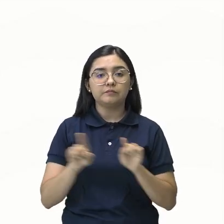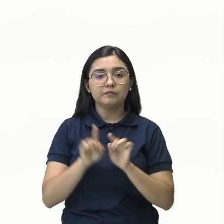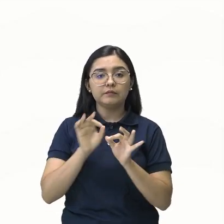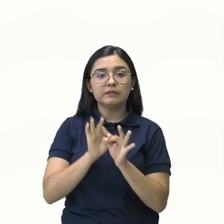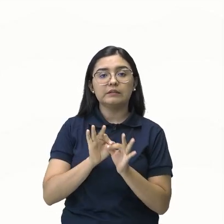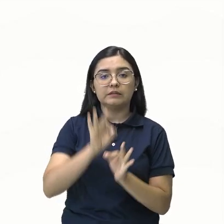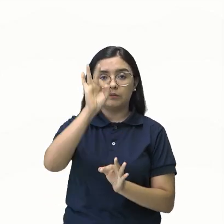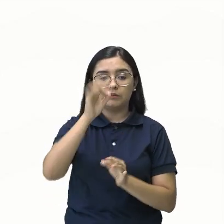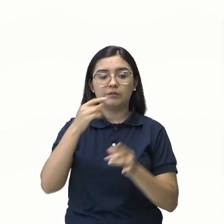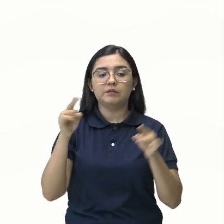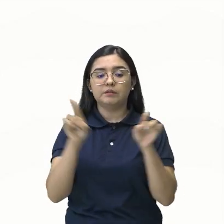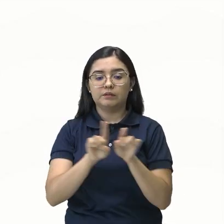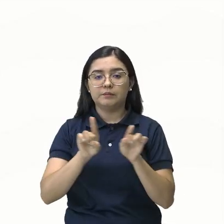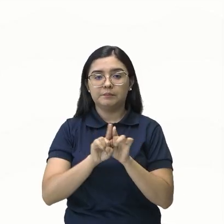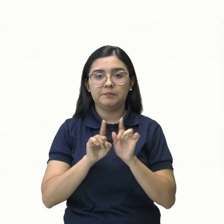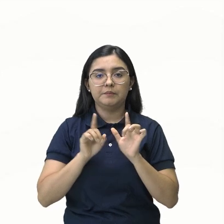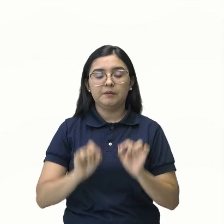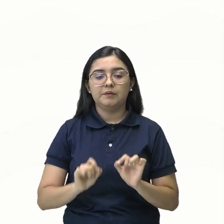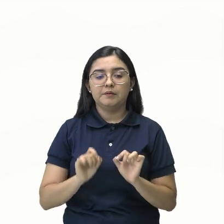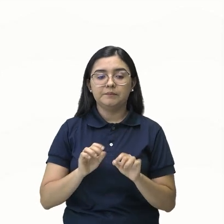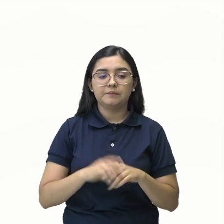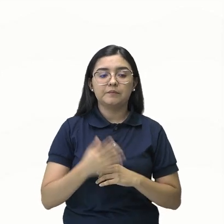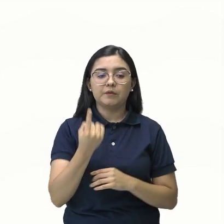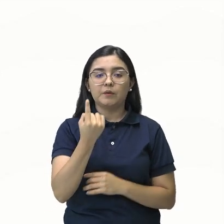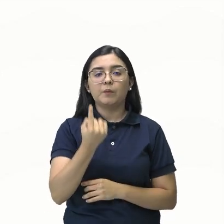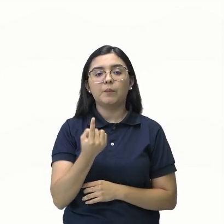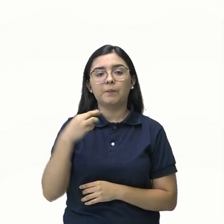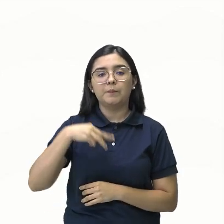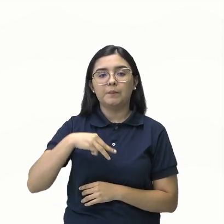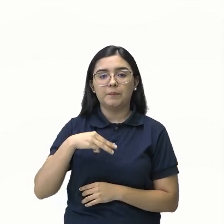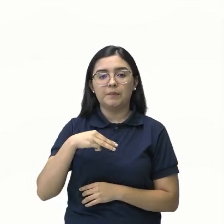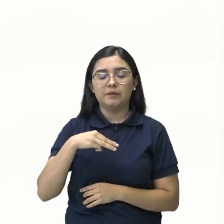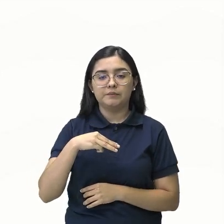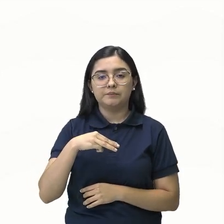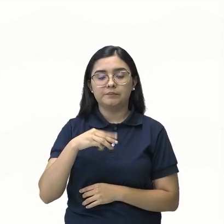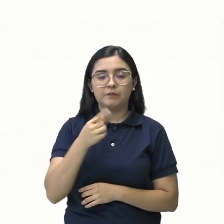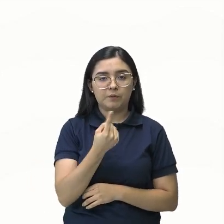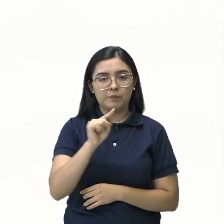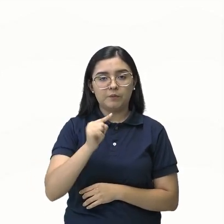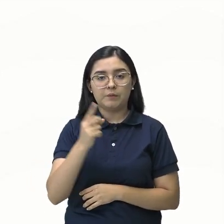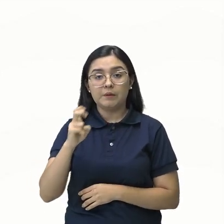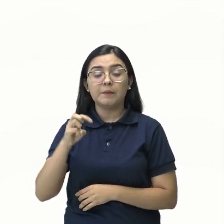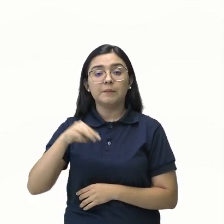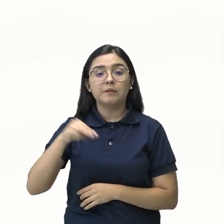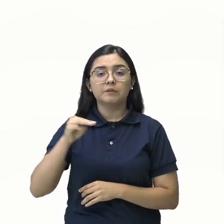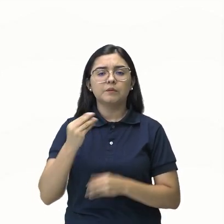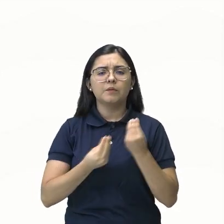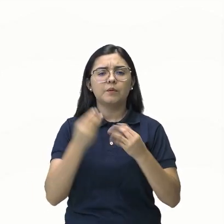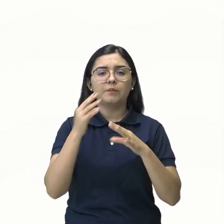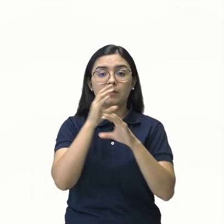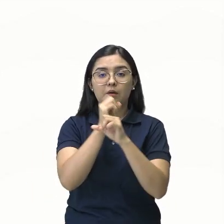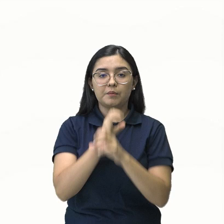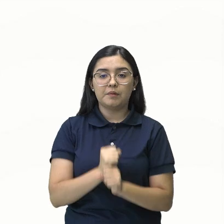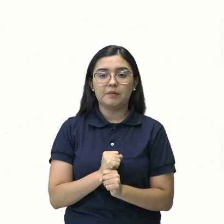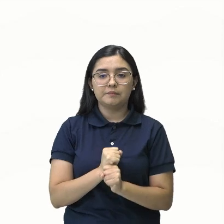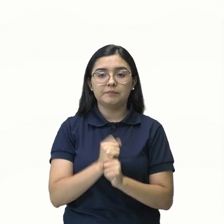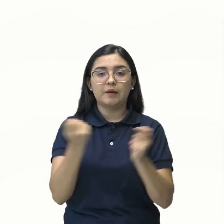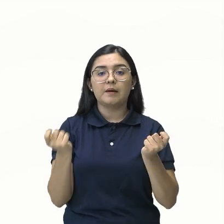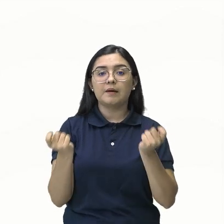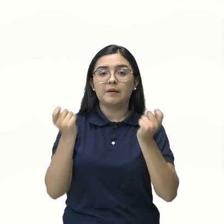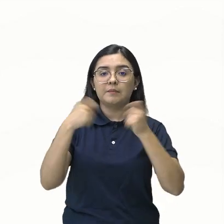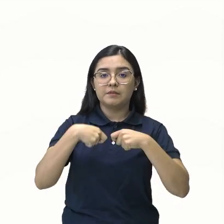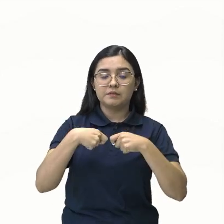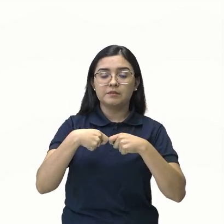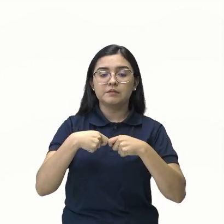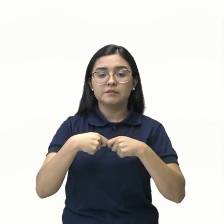altura também será 1,5 metro. E como é que a gente calcula a